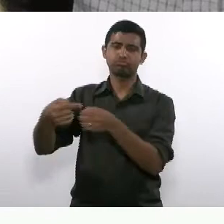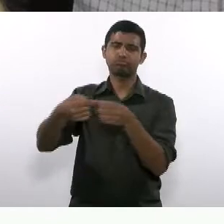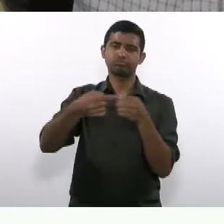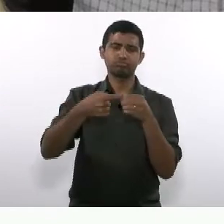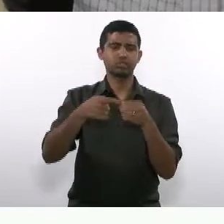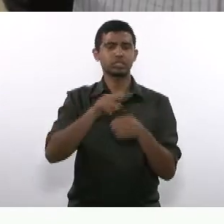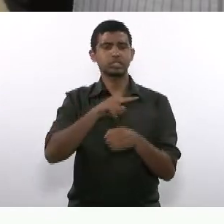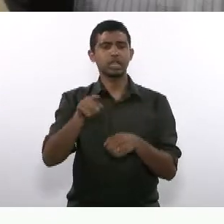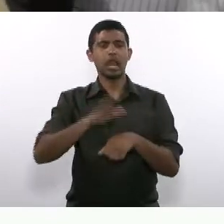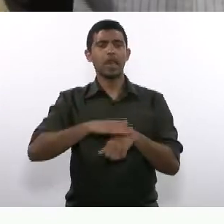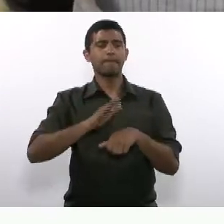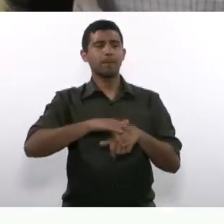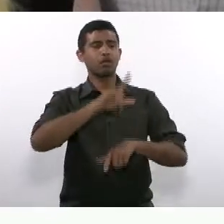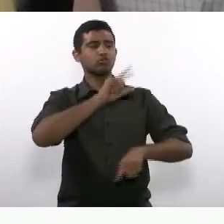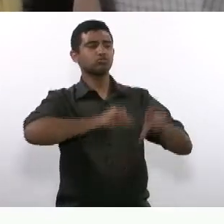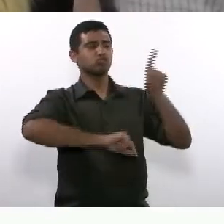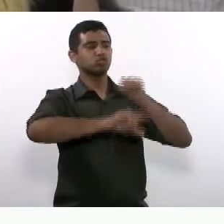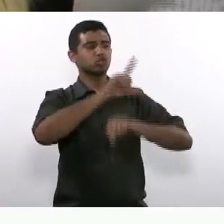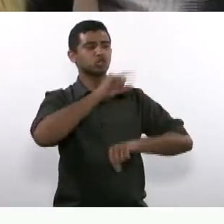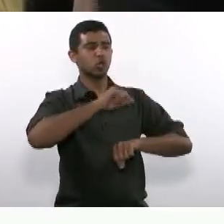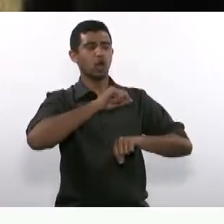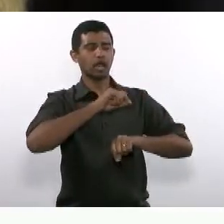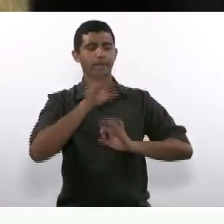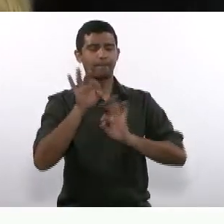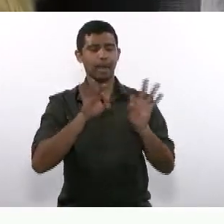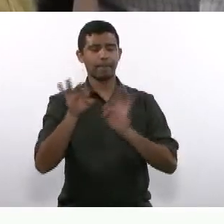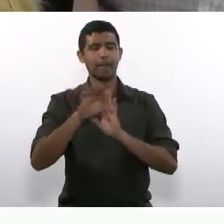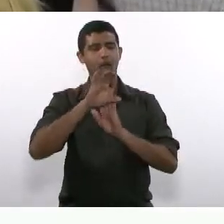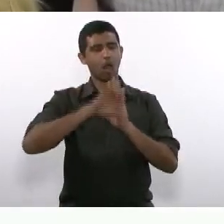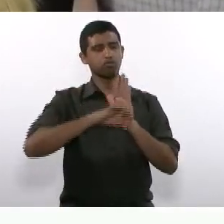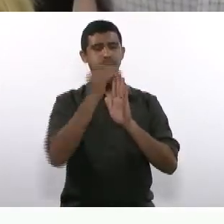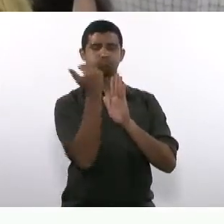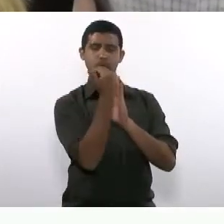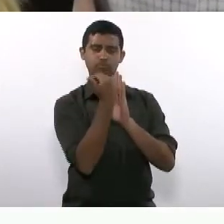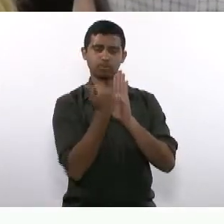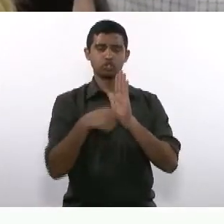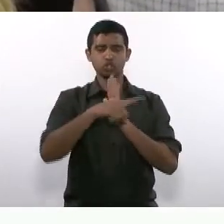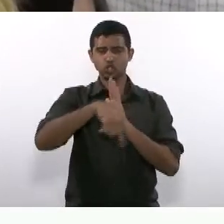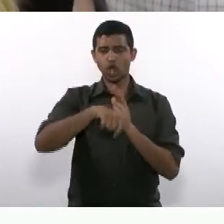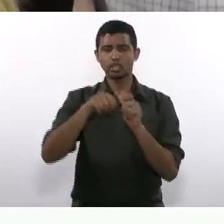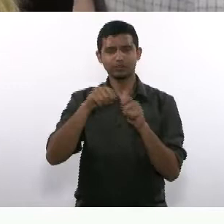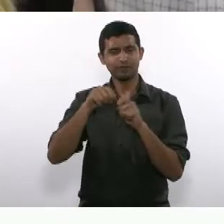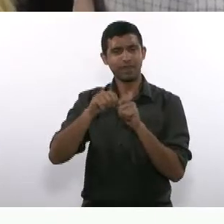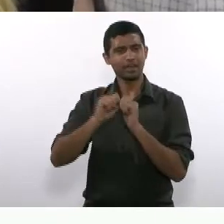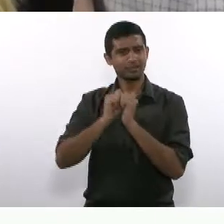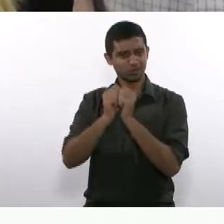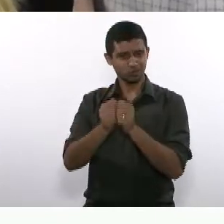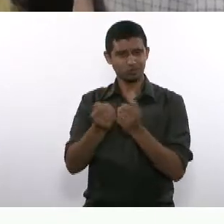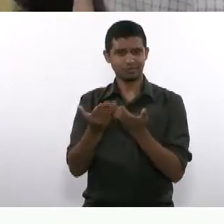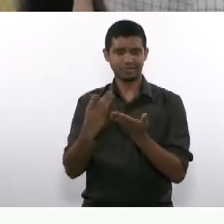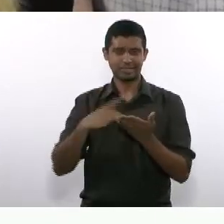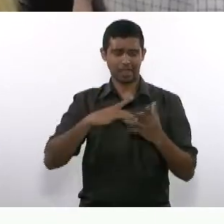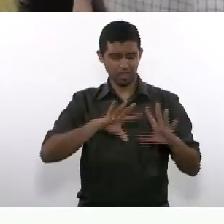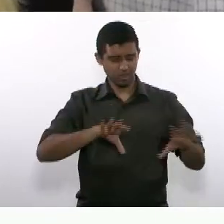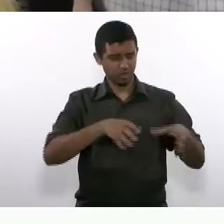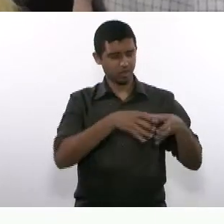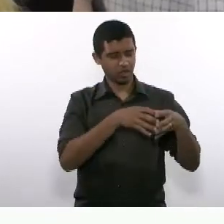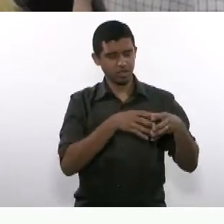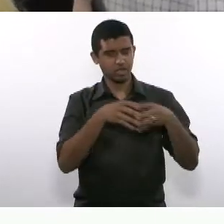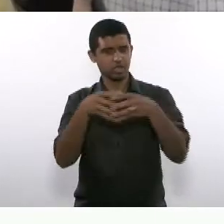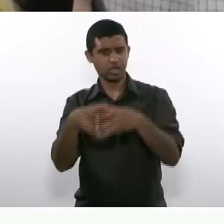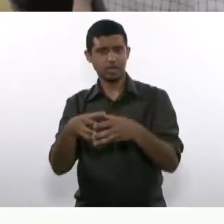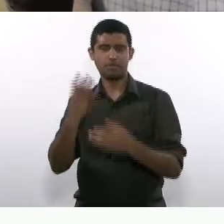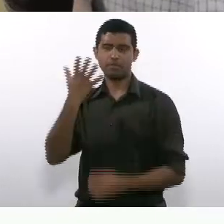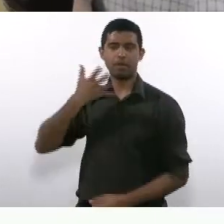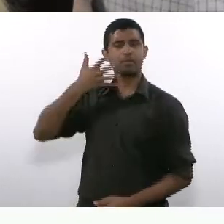eles definem a grade e a gente faz a realização em conjunto. Quer dizer, a gente leva a equipe que vai fazer as